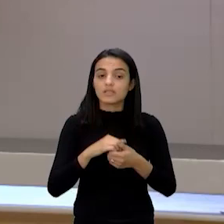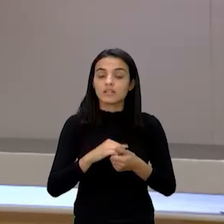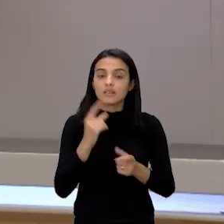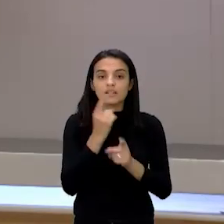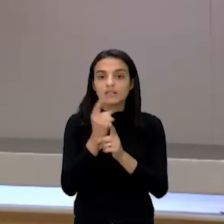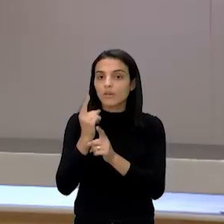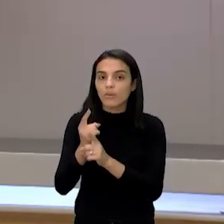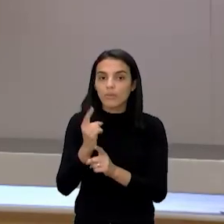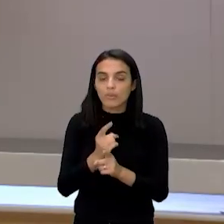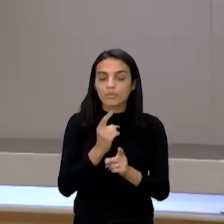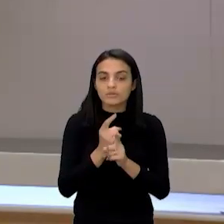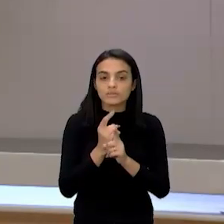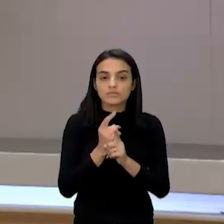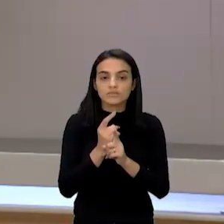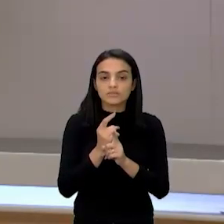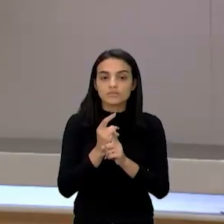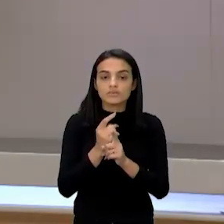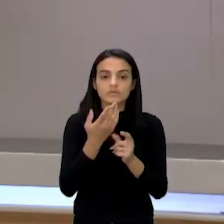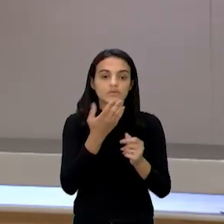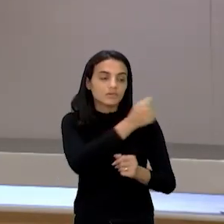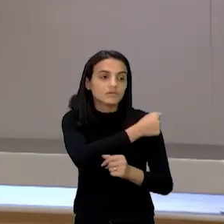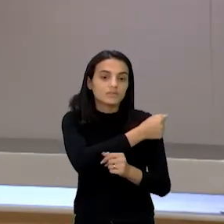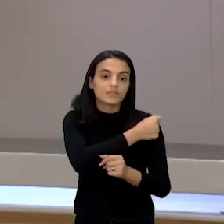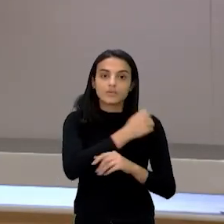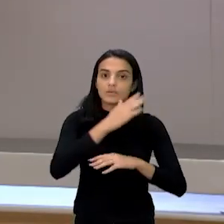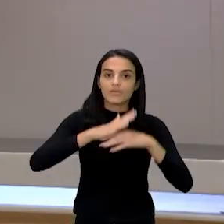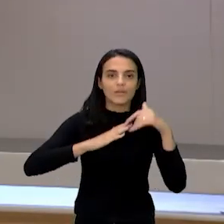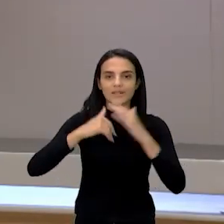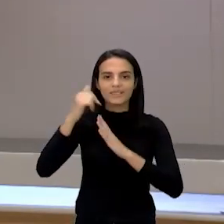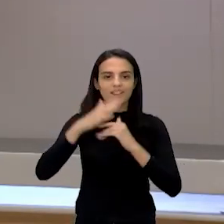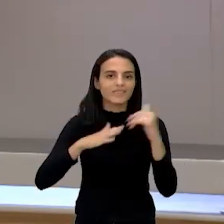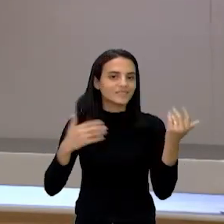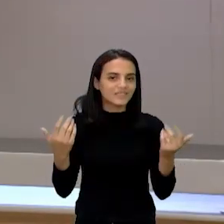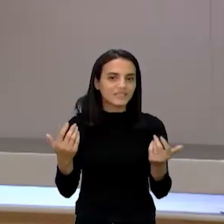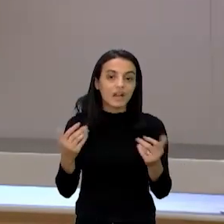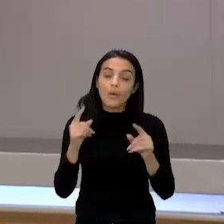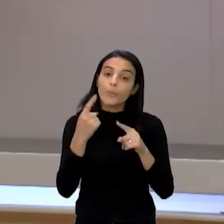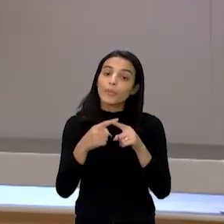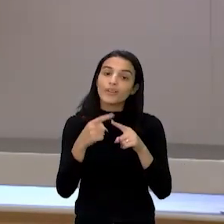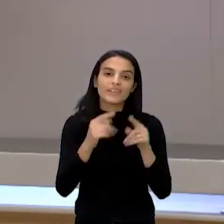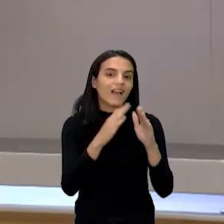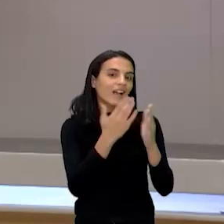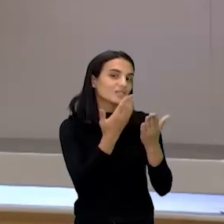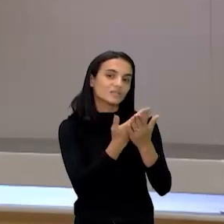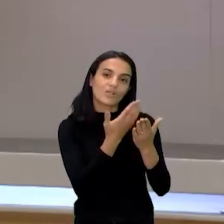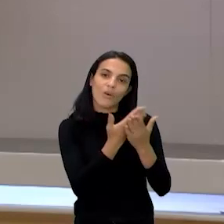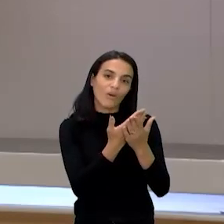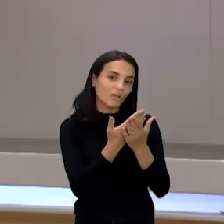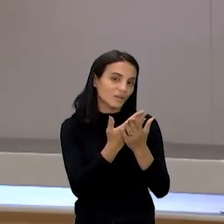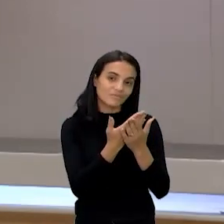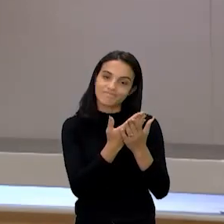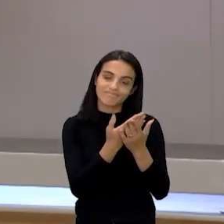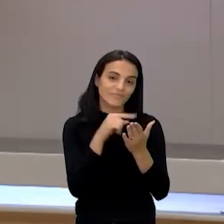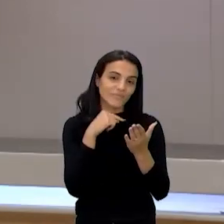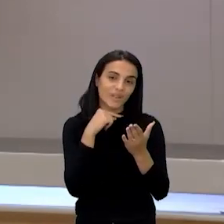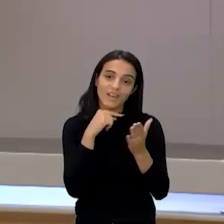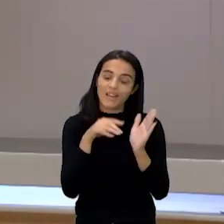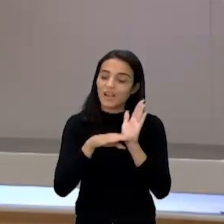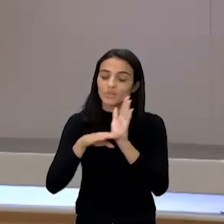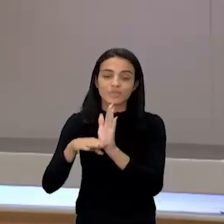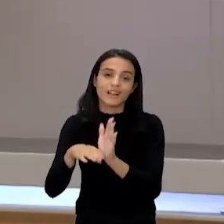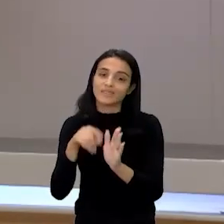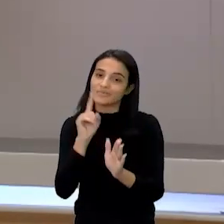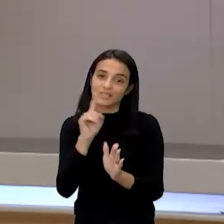mais os estudantes com altas habilidades. A escola não dá esse valor, a bandidagem descobre